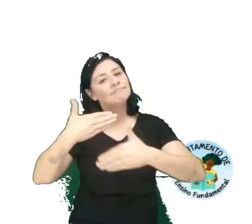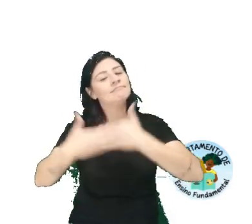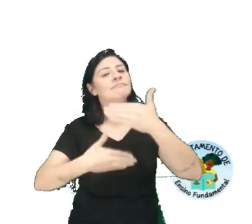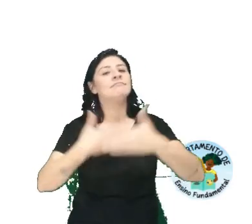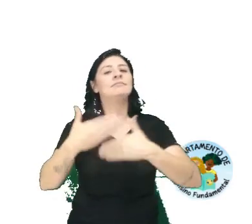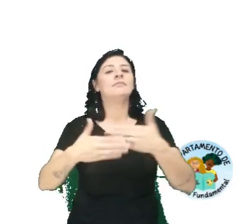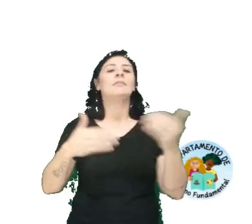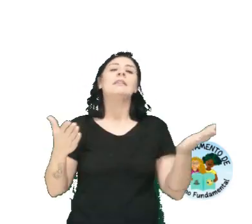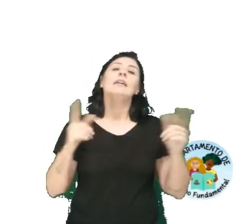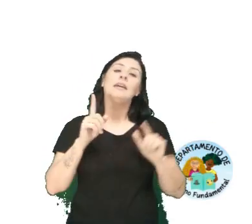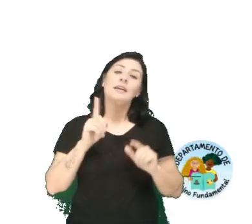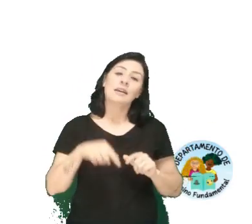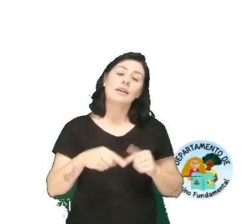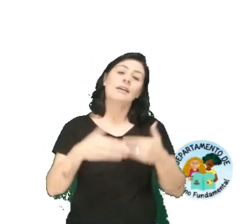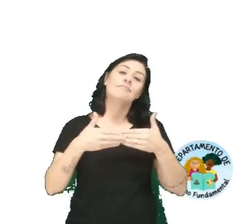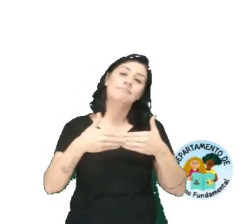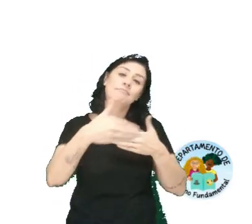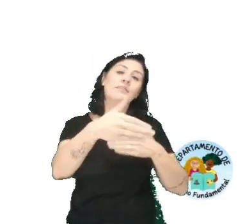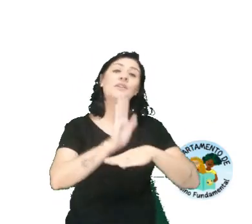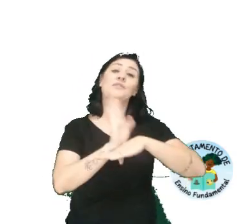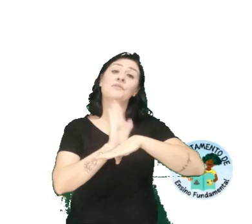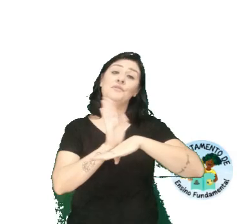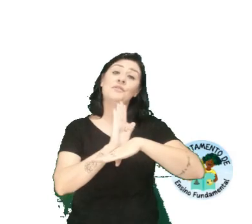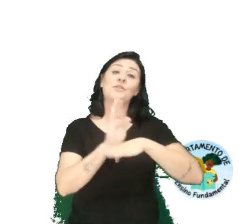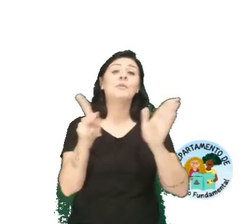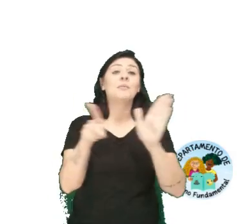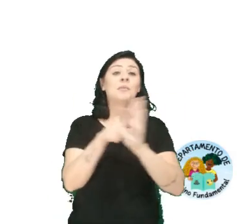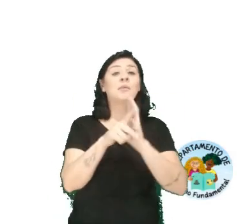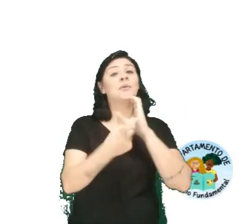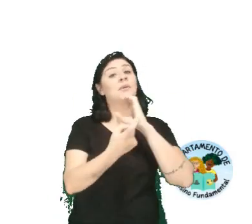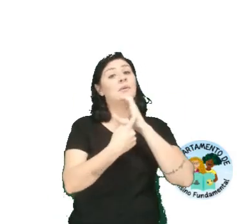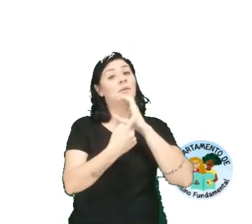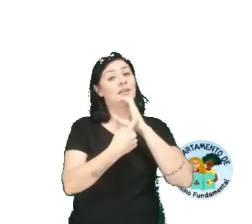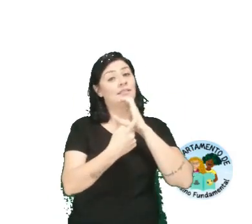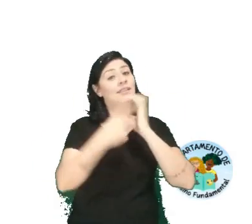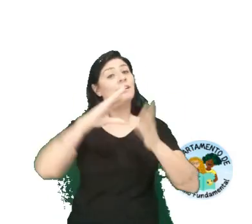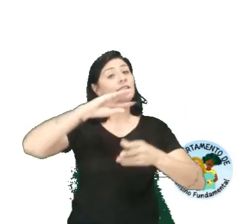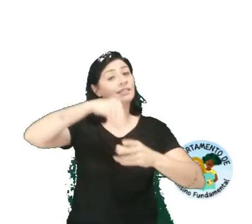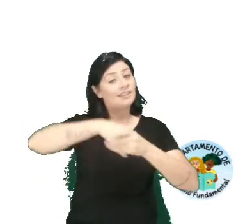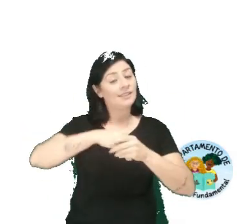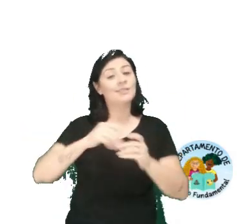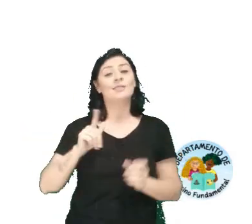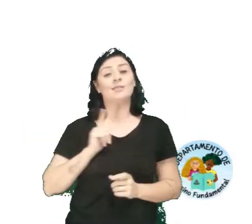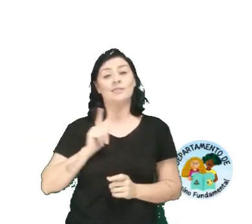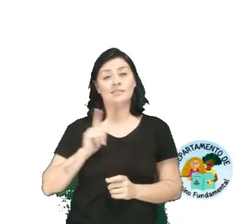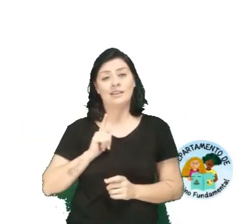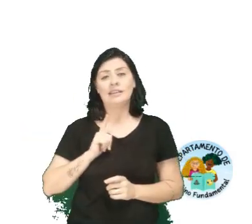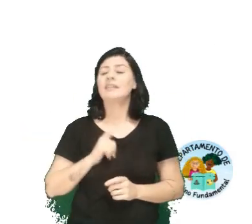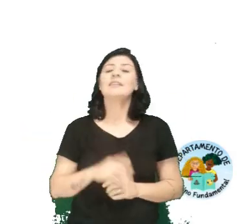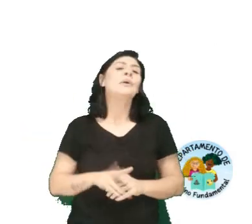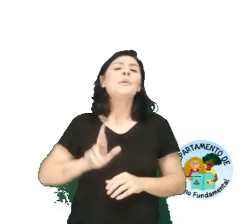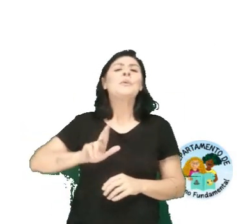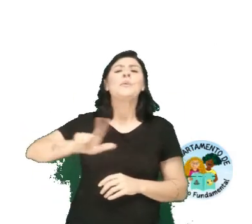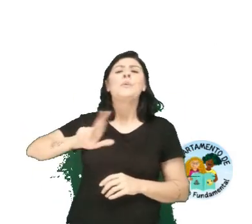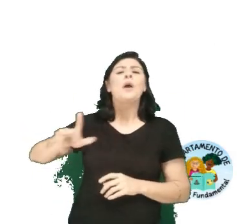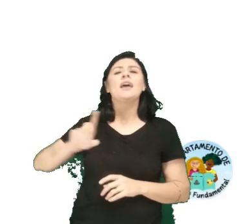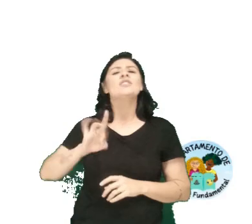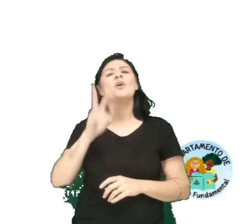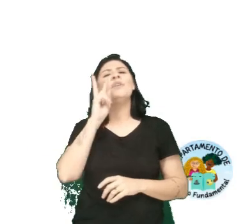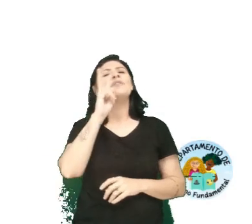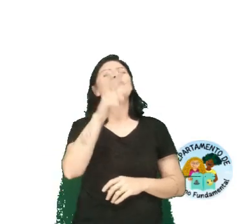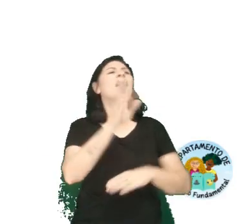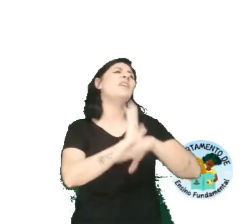desenvolvidas a partir de vídeos que estão disponíveis no canal do Conectar. Então, não é apenas assistir